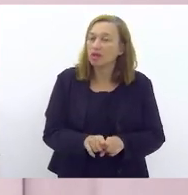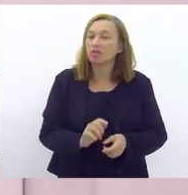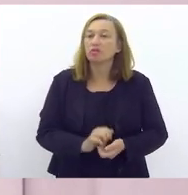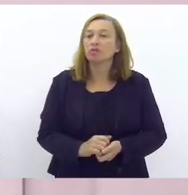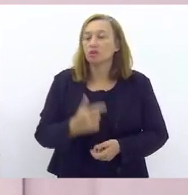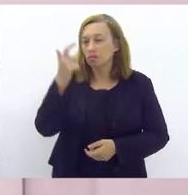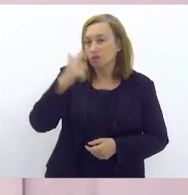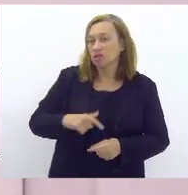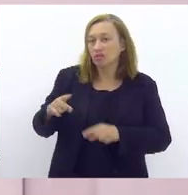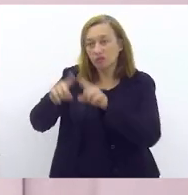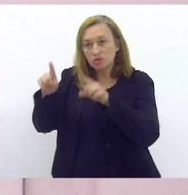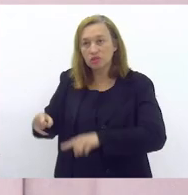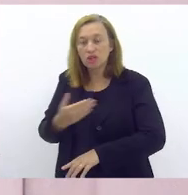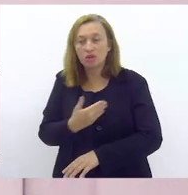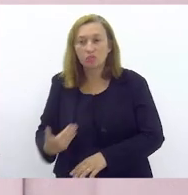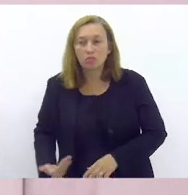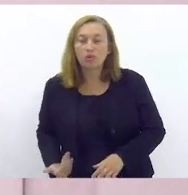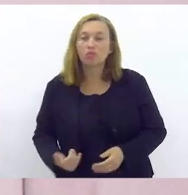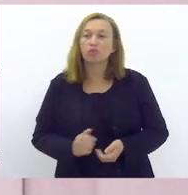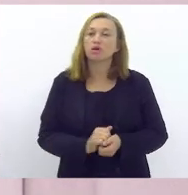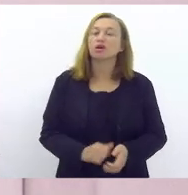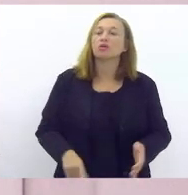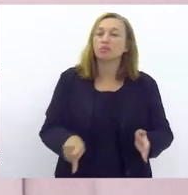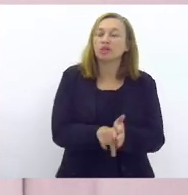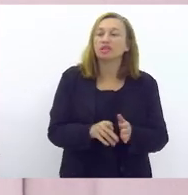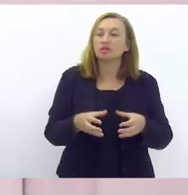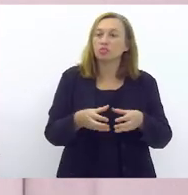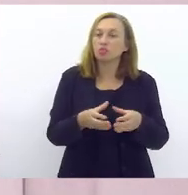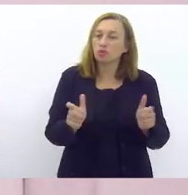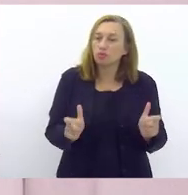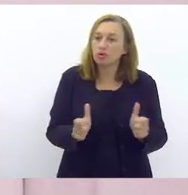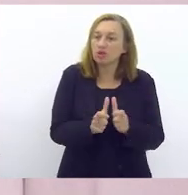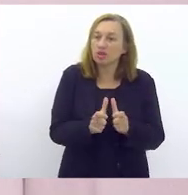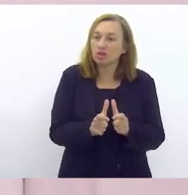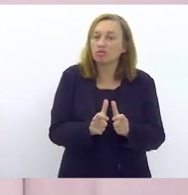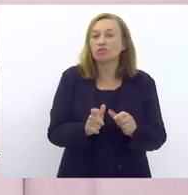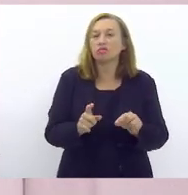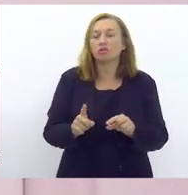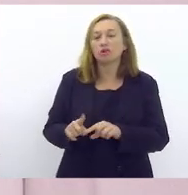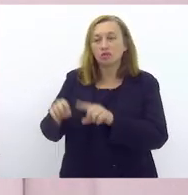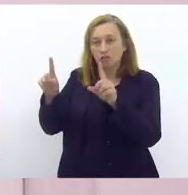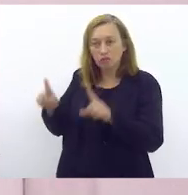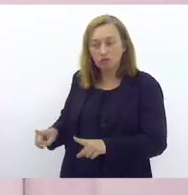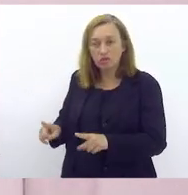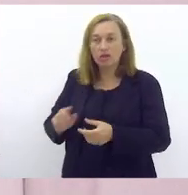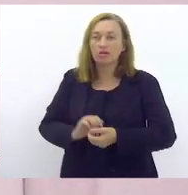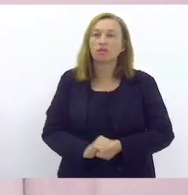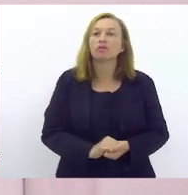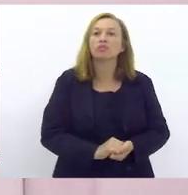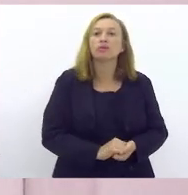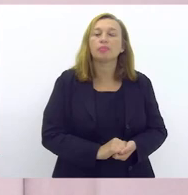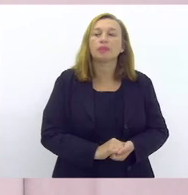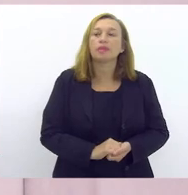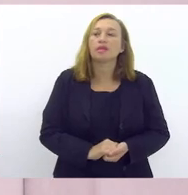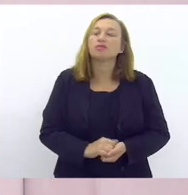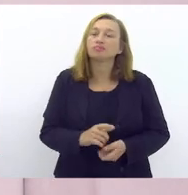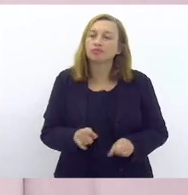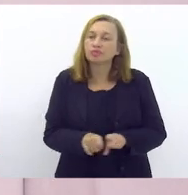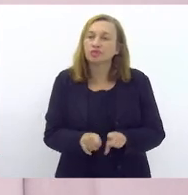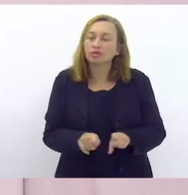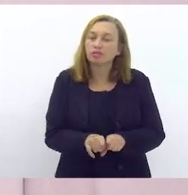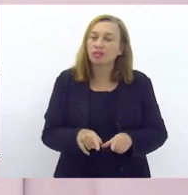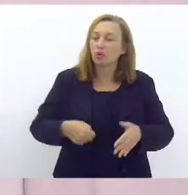funcionário público e também fazer parte de um grupo pequeno de funcionários, que o órgão é pequeno, e ter também